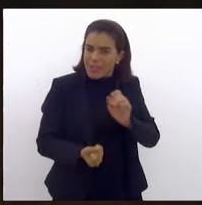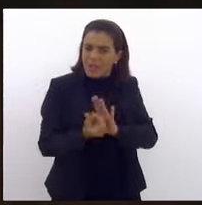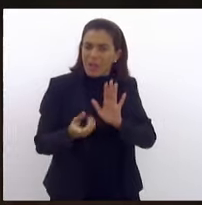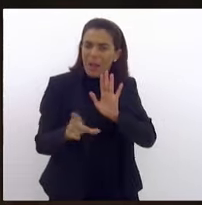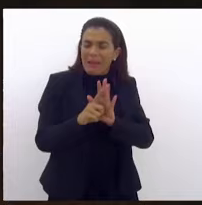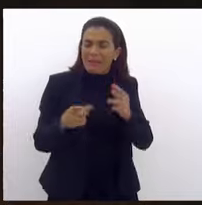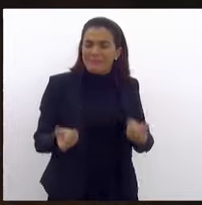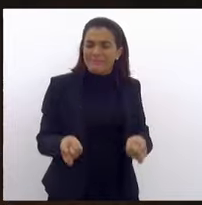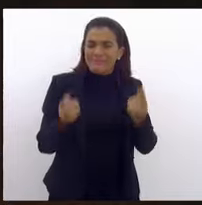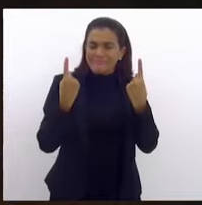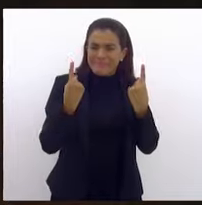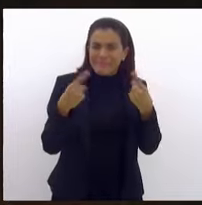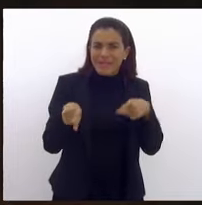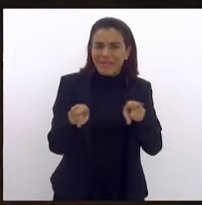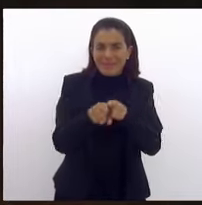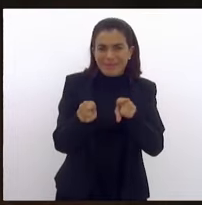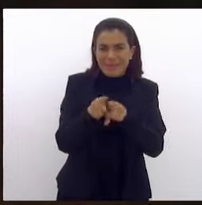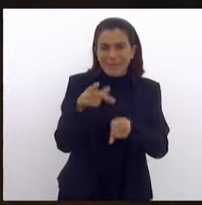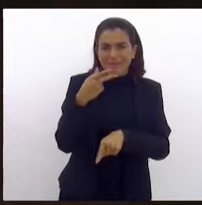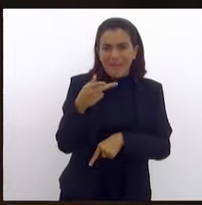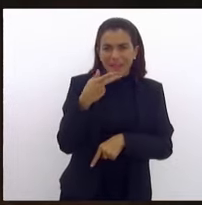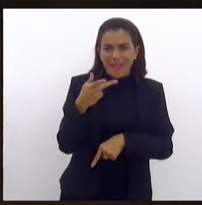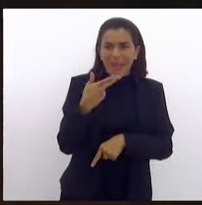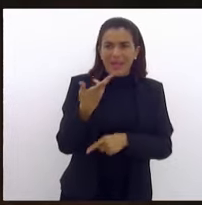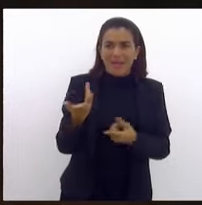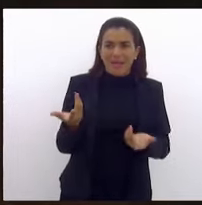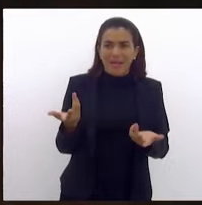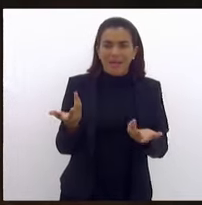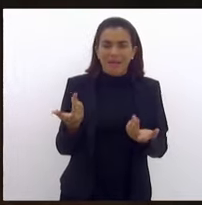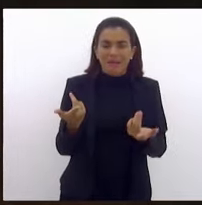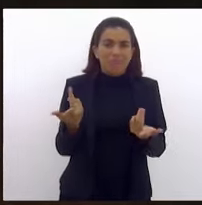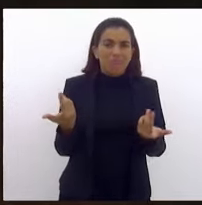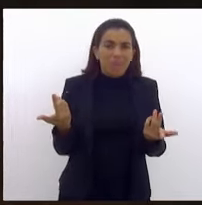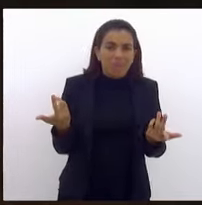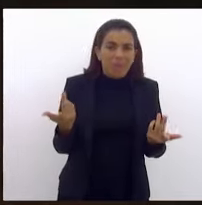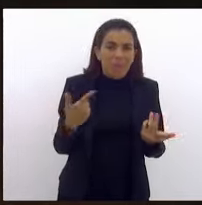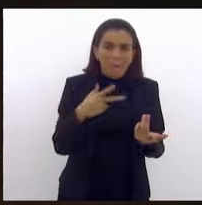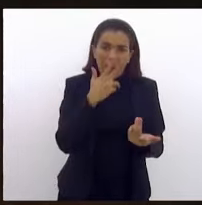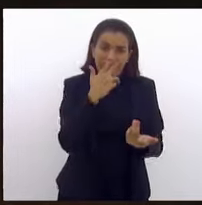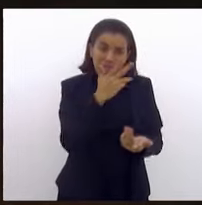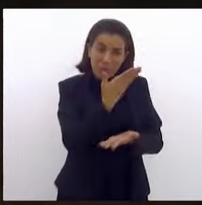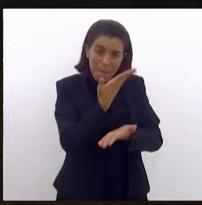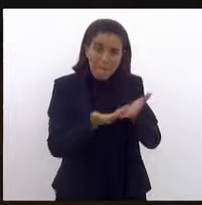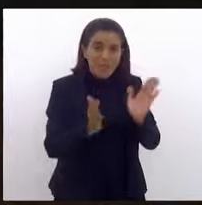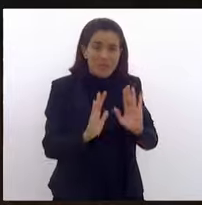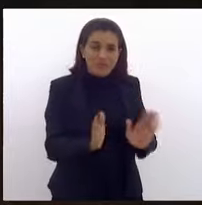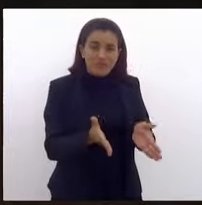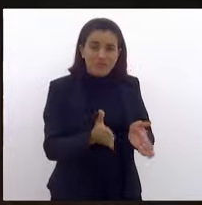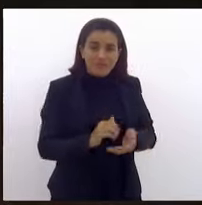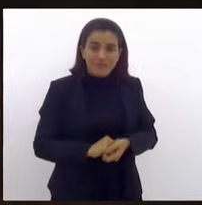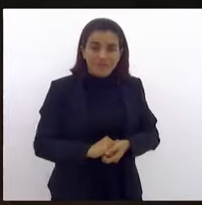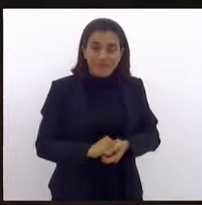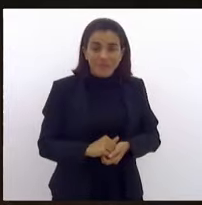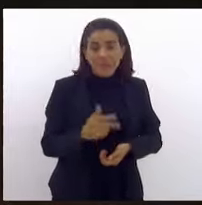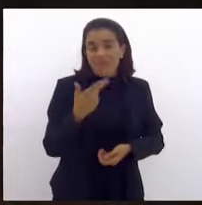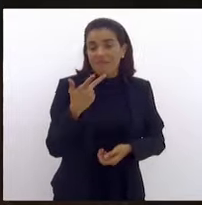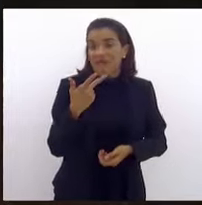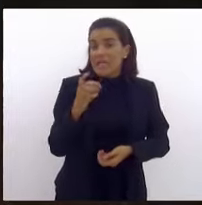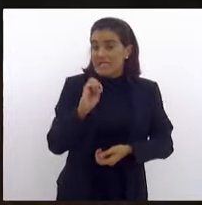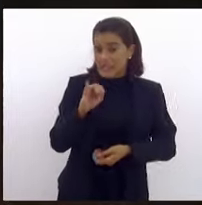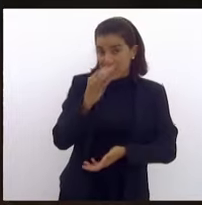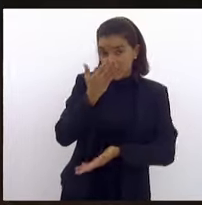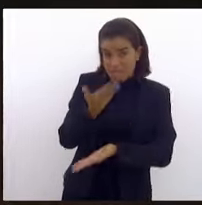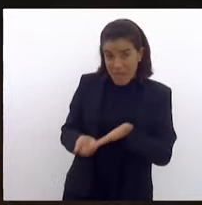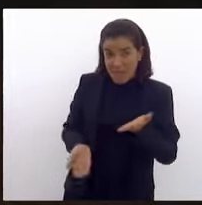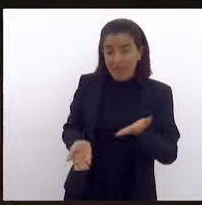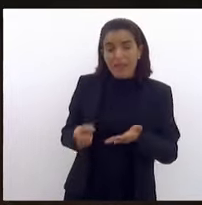E mais ainda, querer dizer num choro de perdedor, porque já perdeu, dizer que se for derrotado e